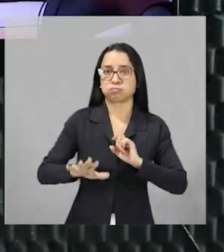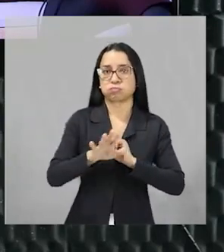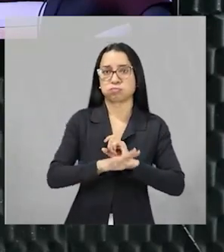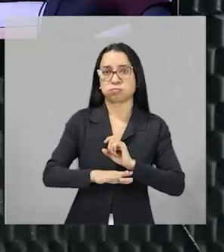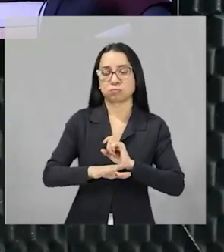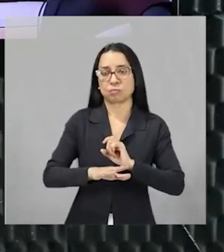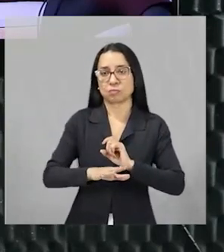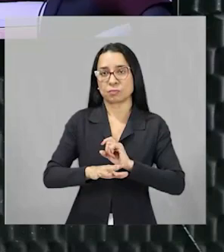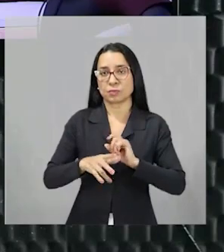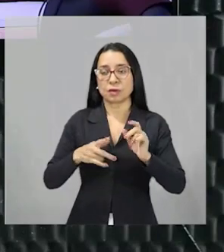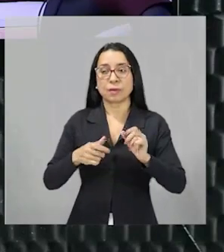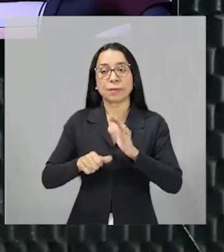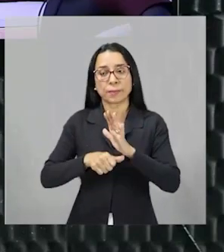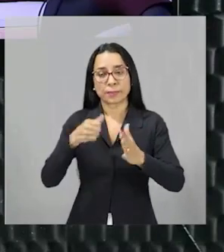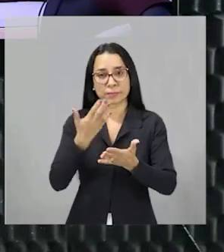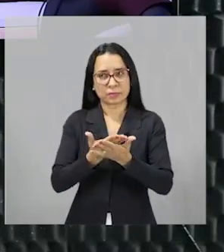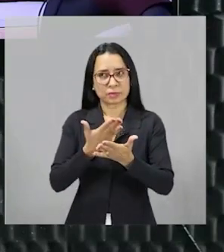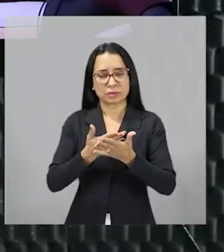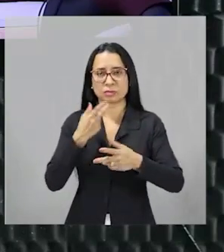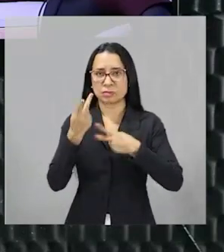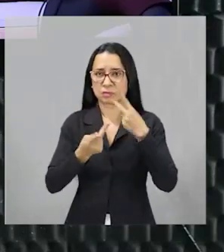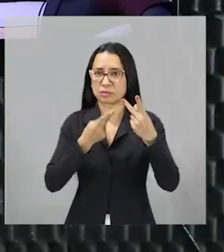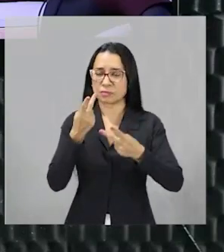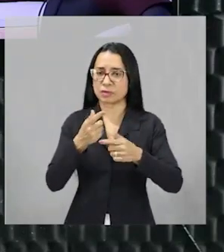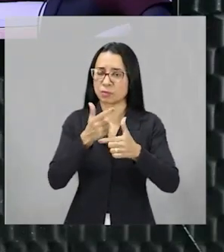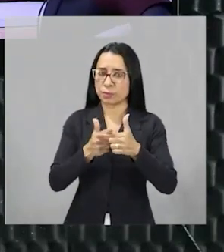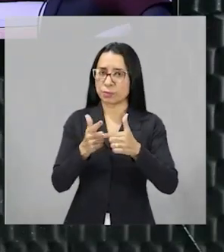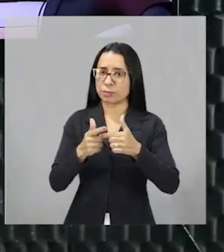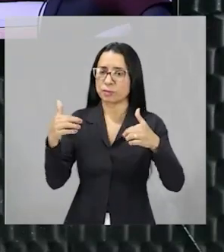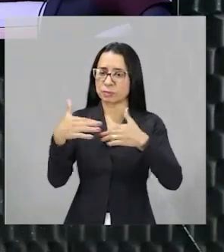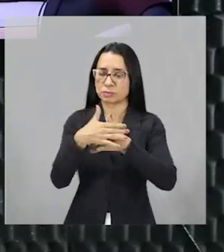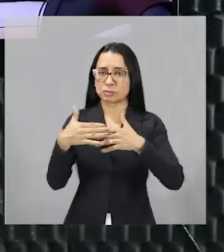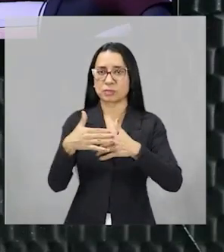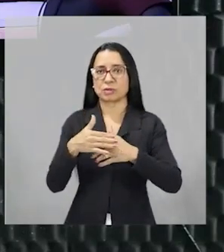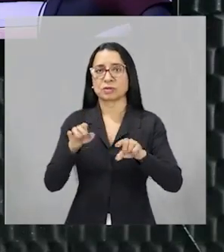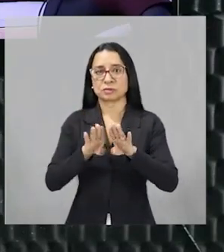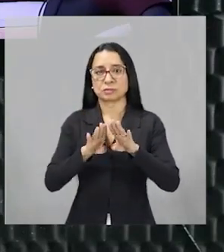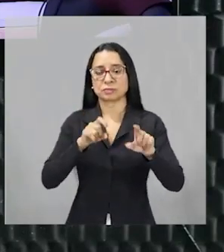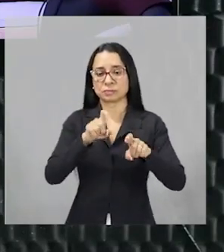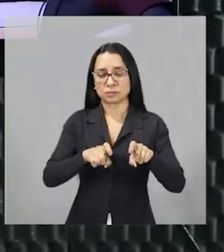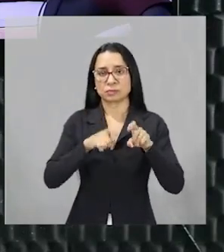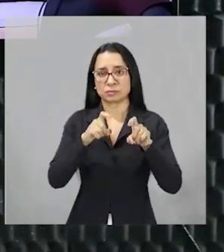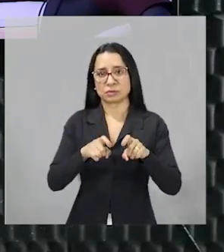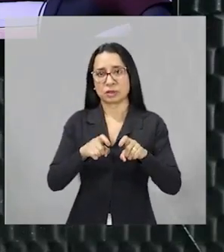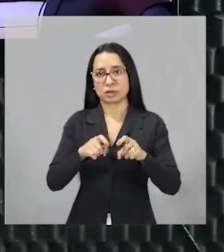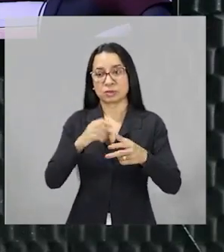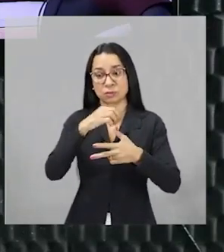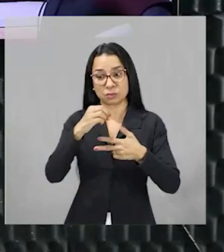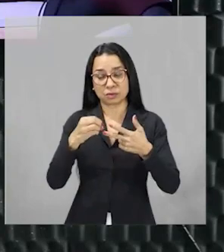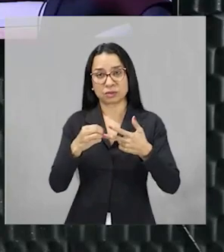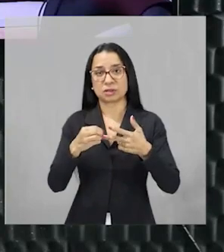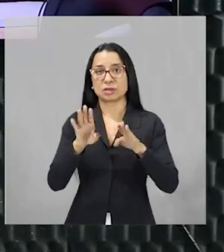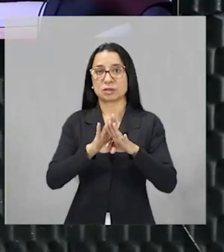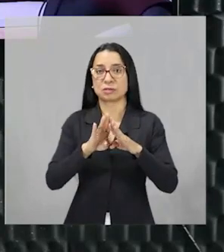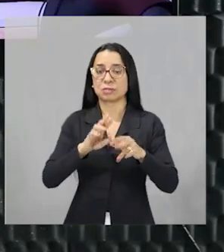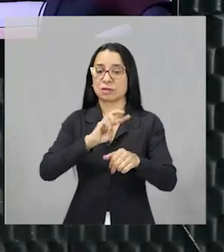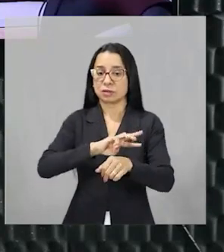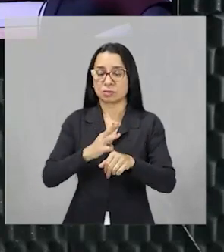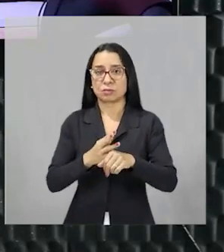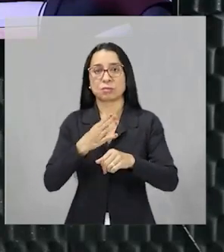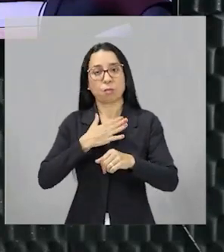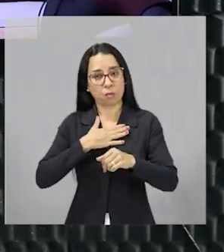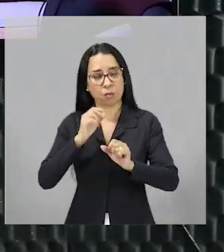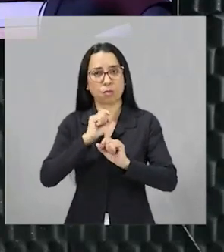gente fala sobre problemas urbanos e rurais, o Enem, principalmente, e a UEMA também, gostam muito de cobrar essa temática. Mas ela vai ter duas